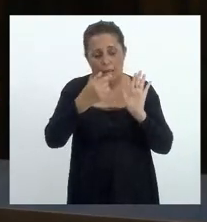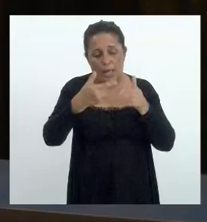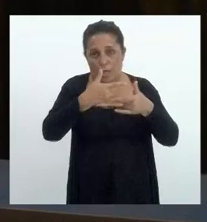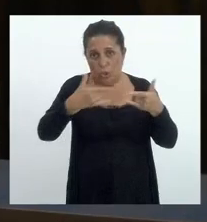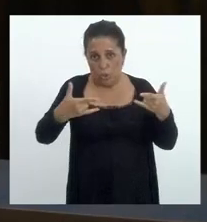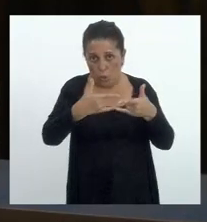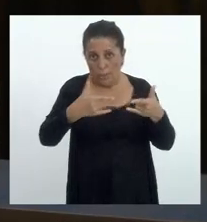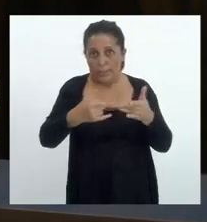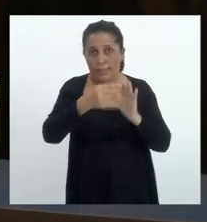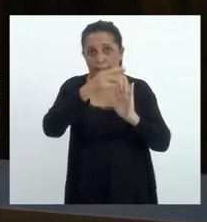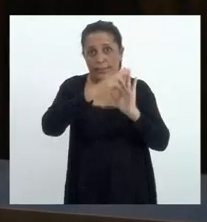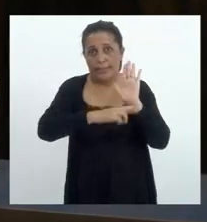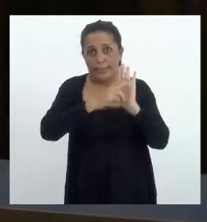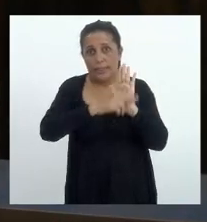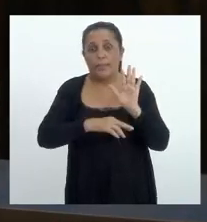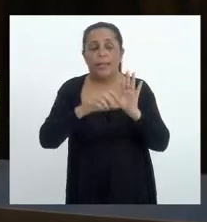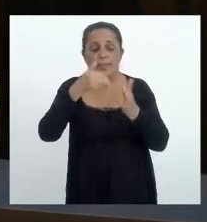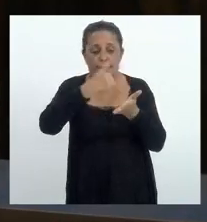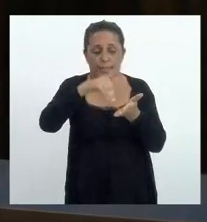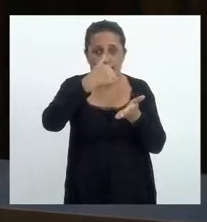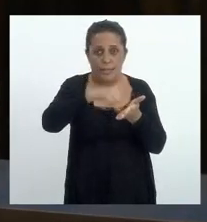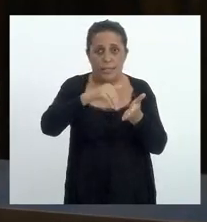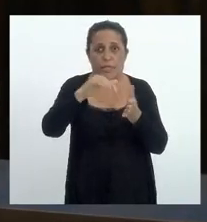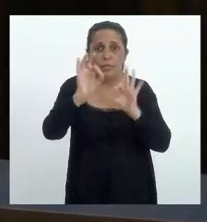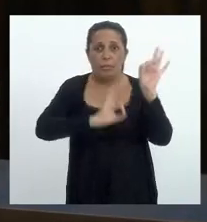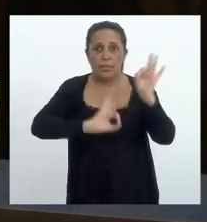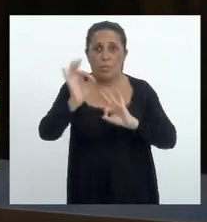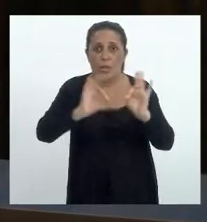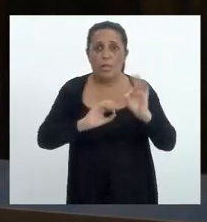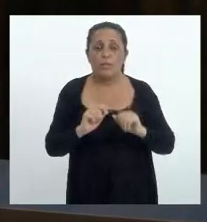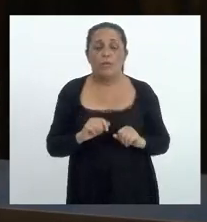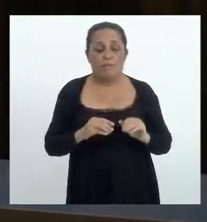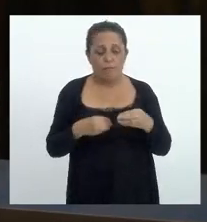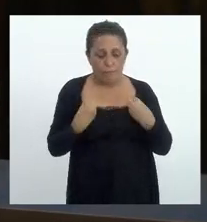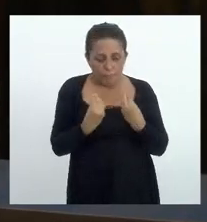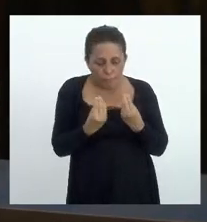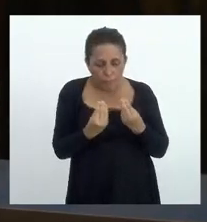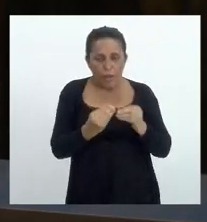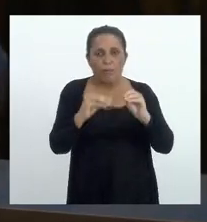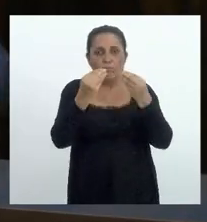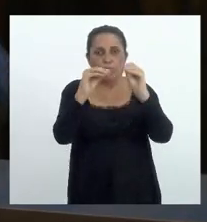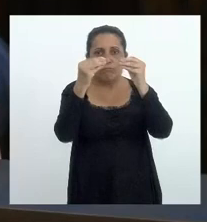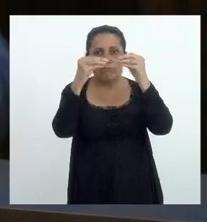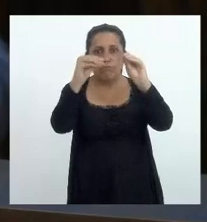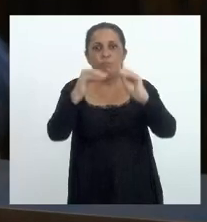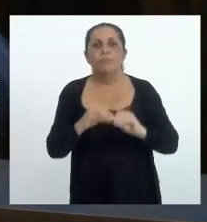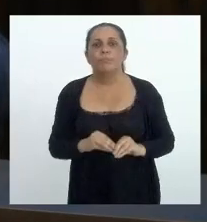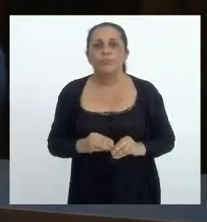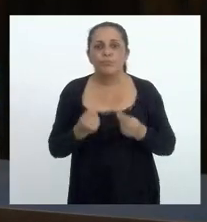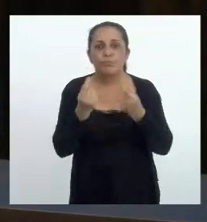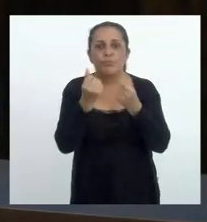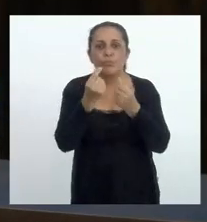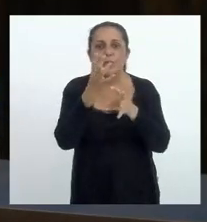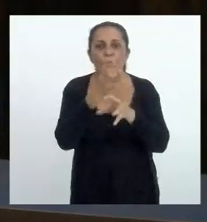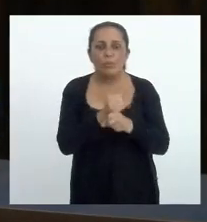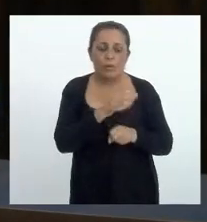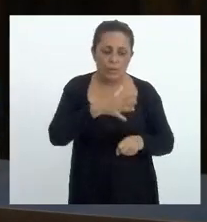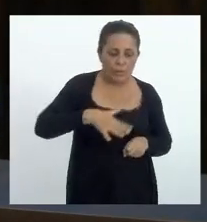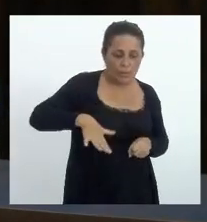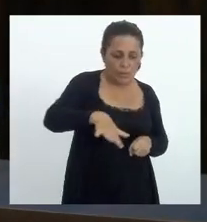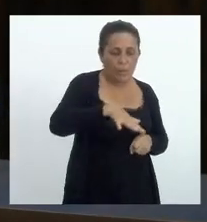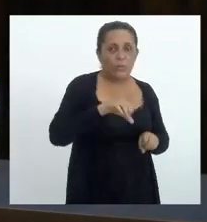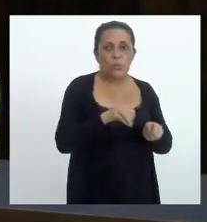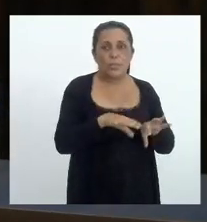de Planejamento, faz a aplicação desses recursos nessas duas áreas de educação e